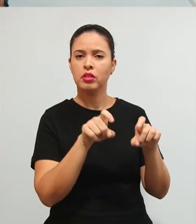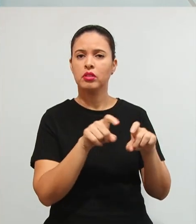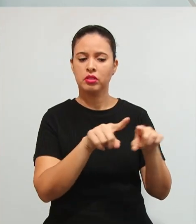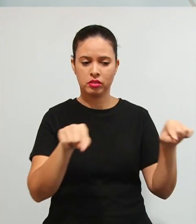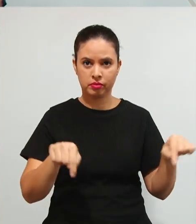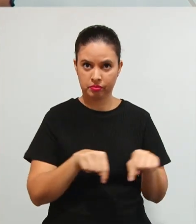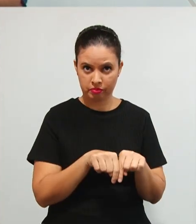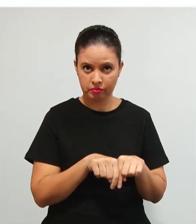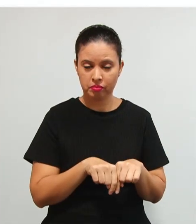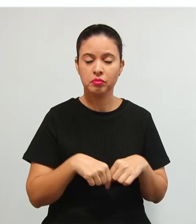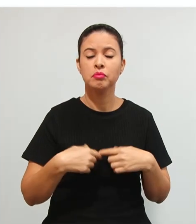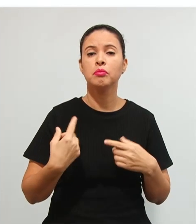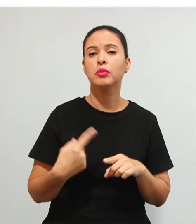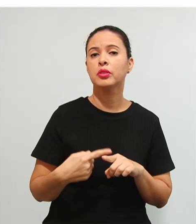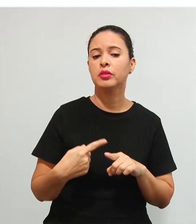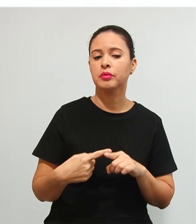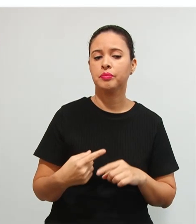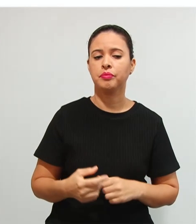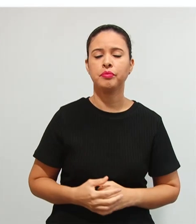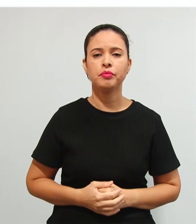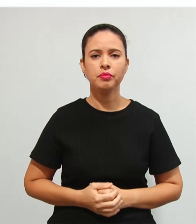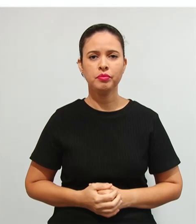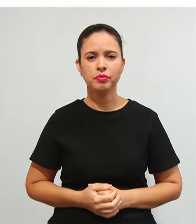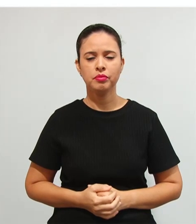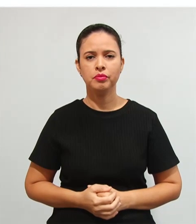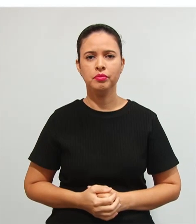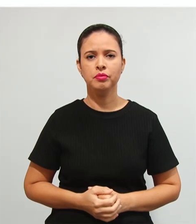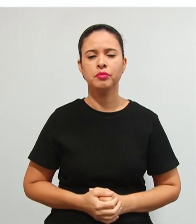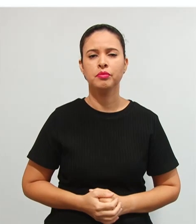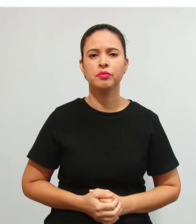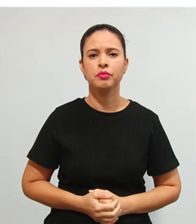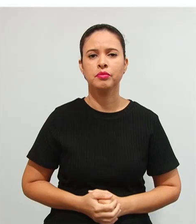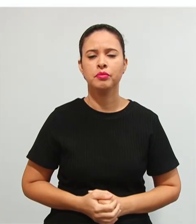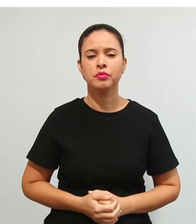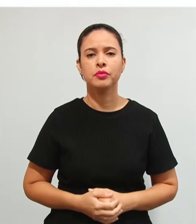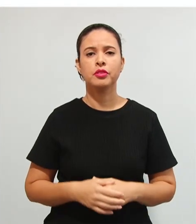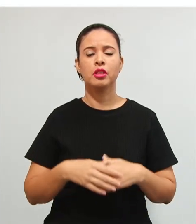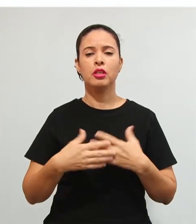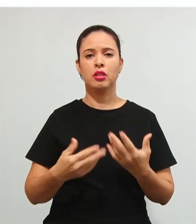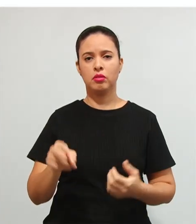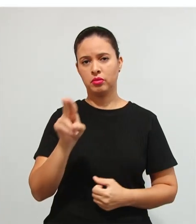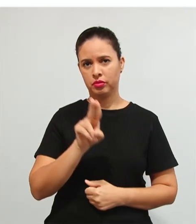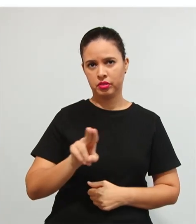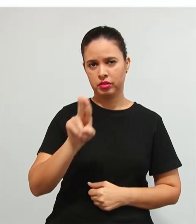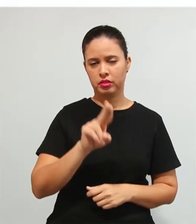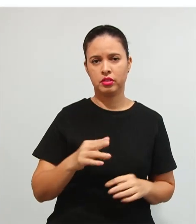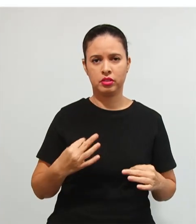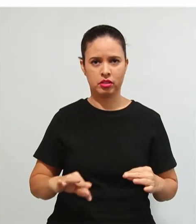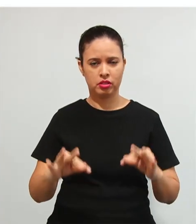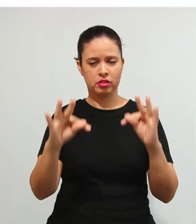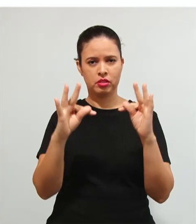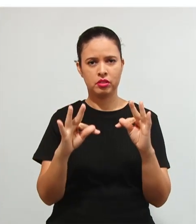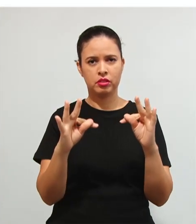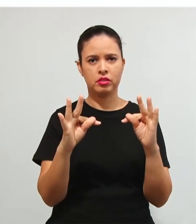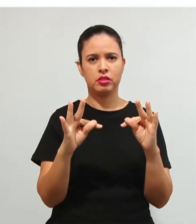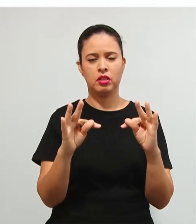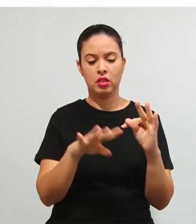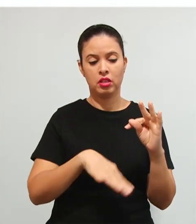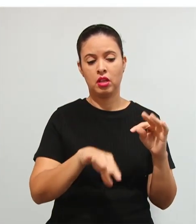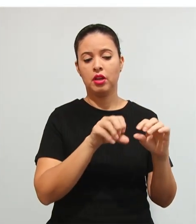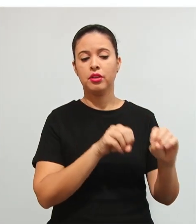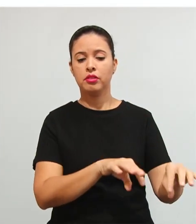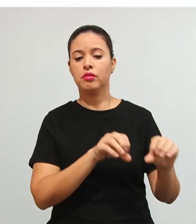atividade? Então, parte do pressuposto que para a utilização de tecnologias na